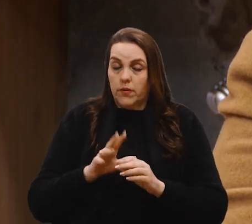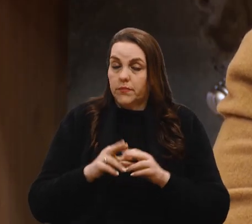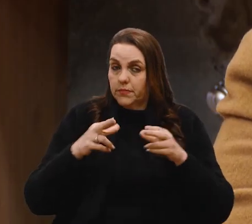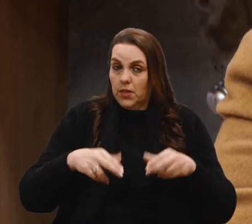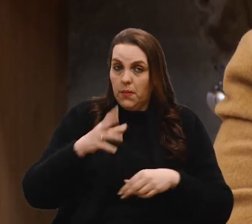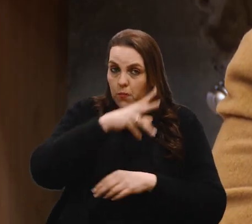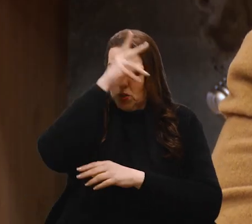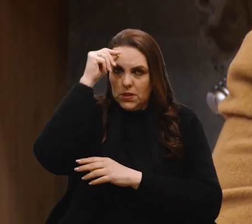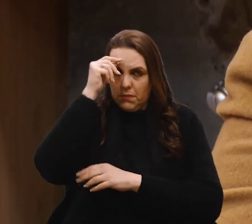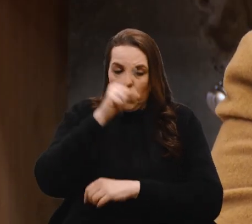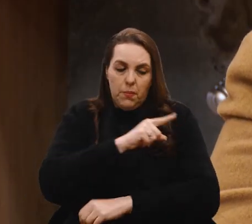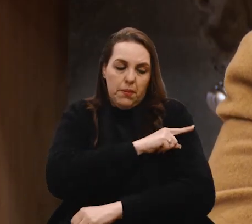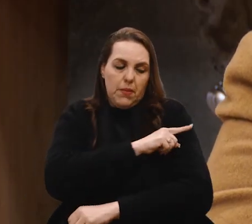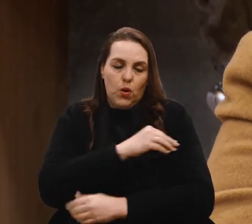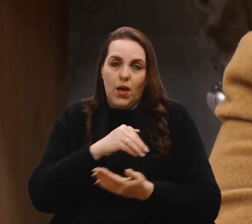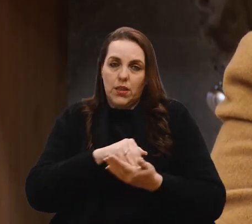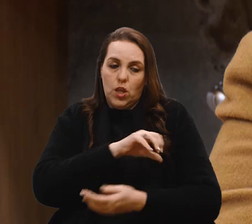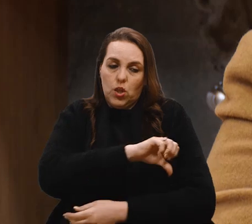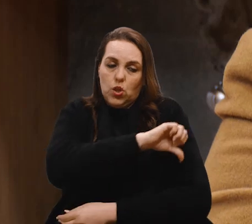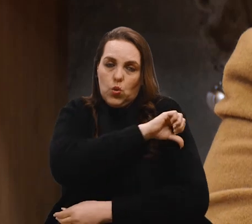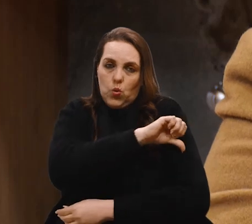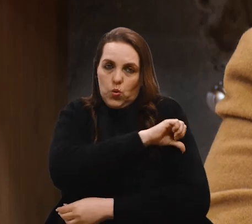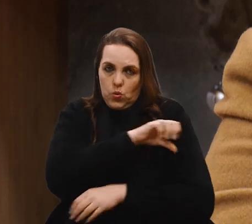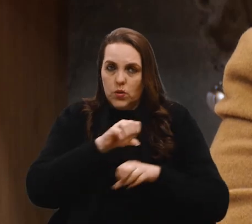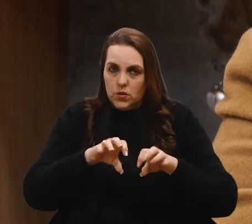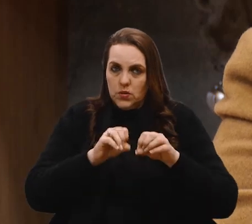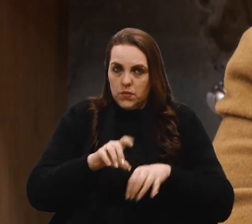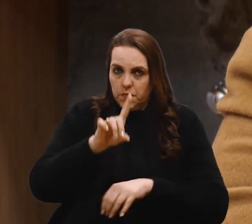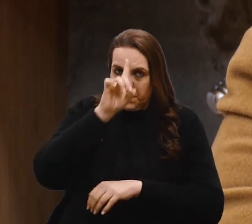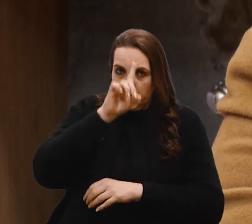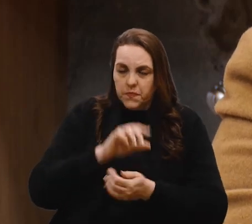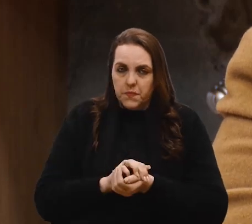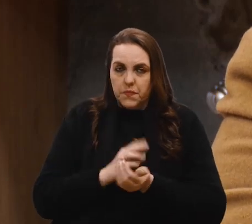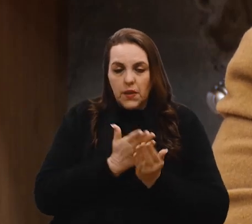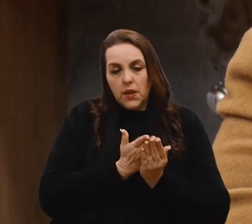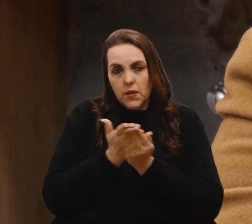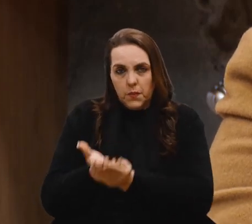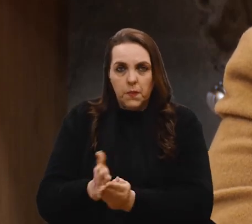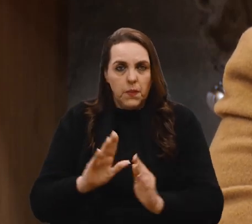que cursam de primeiro a nono ano do ensino fundamental. Aí o encaminhamento é feito